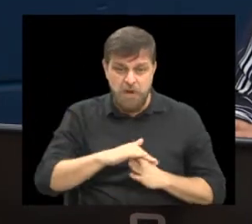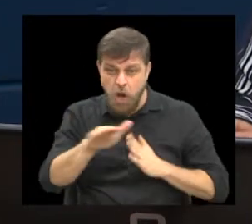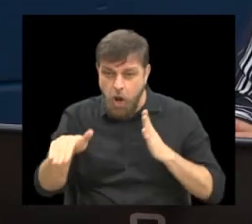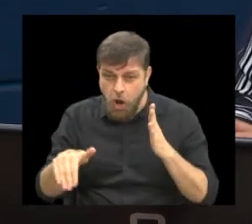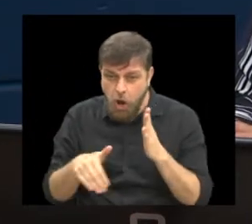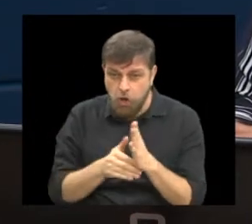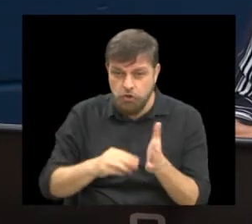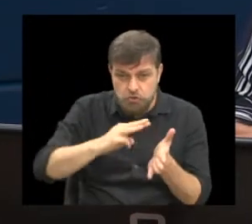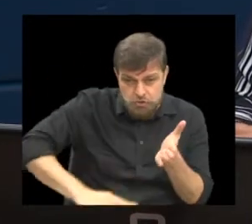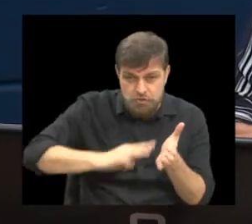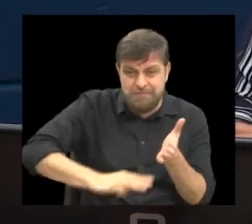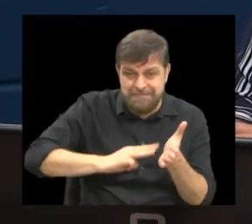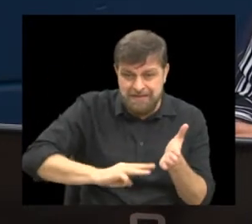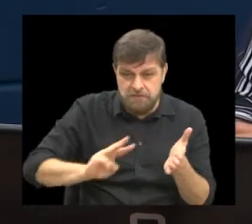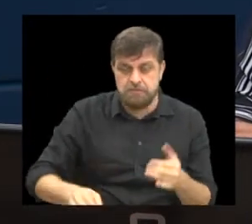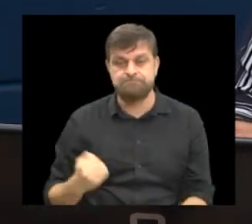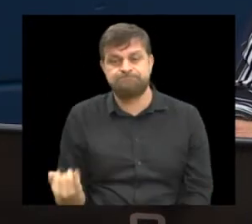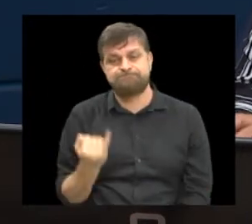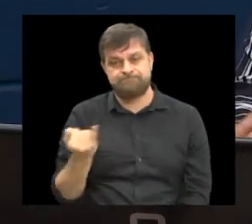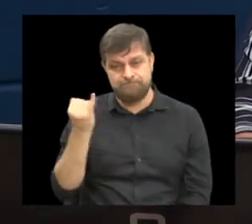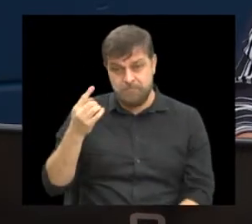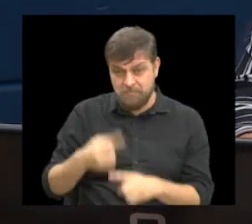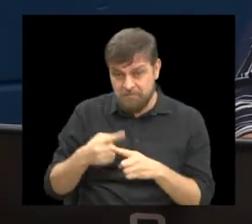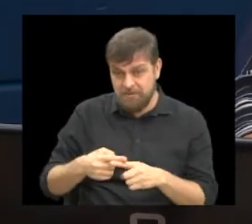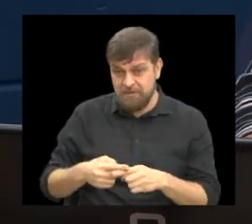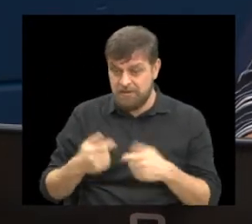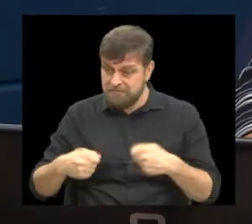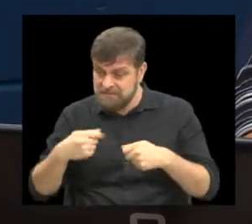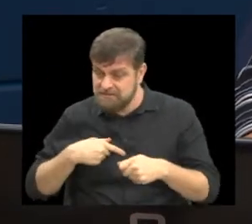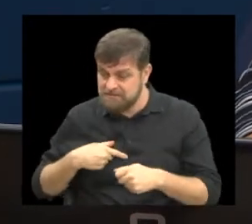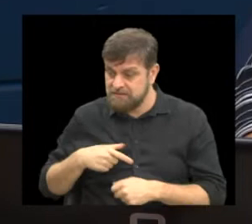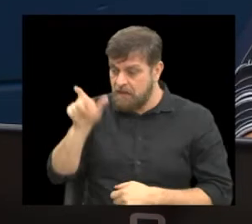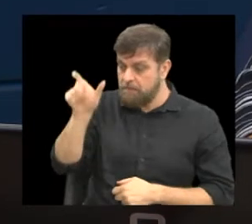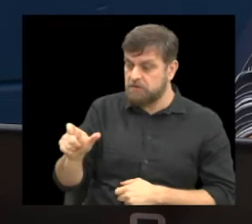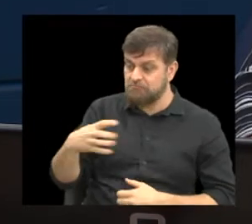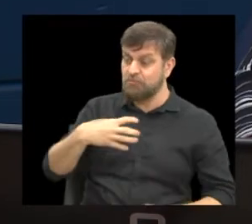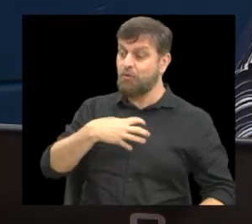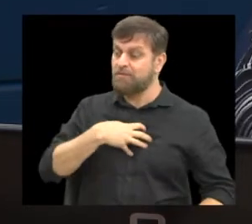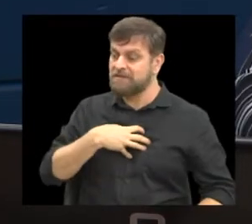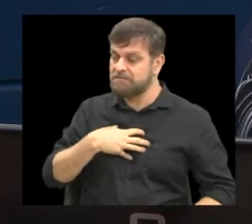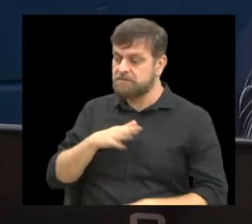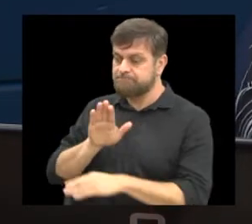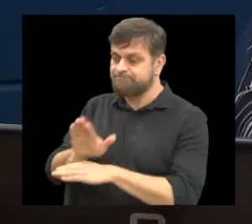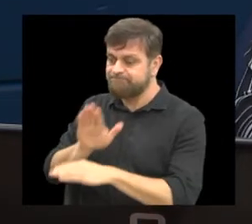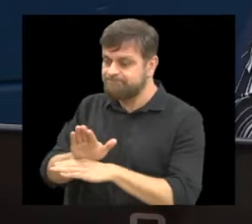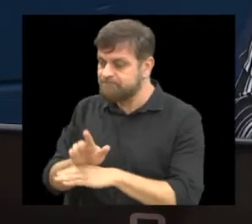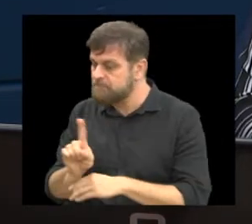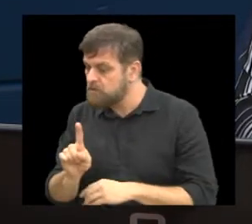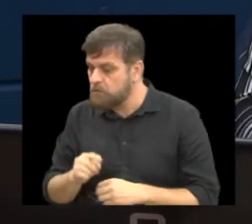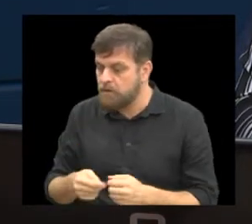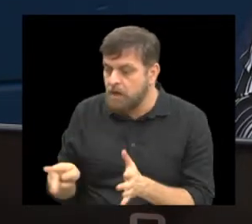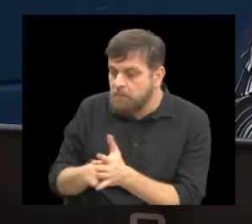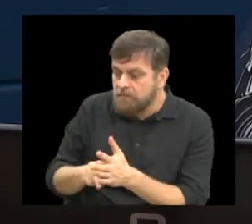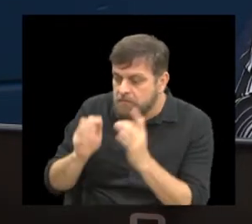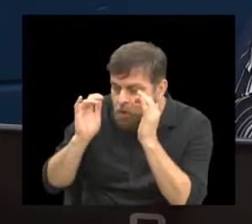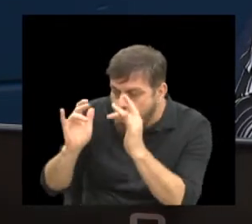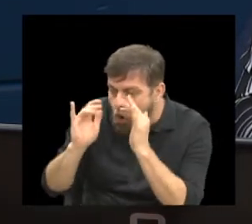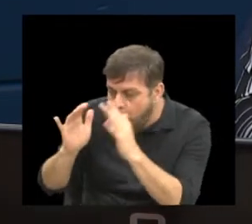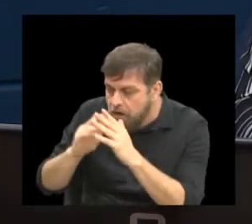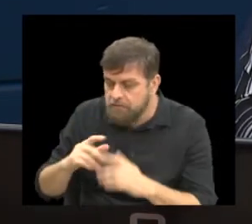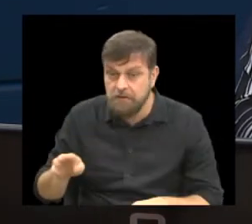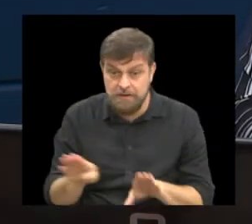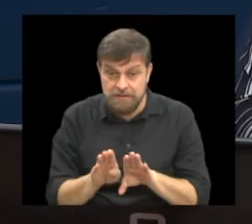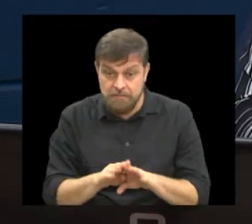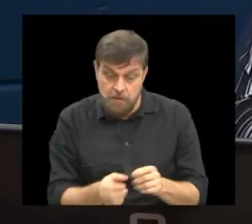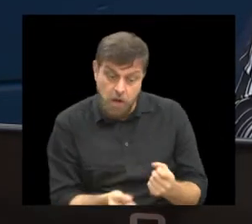é importante, porque muitas vezes você precisa de uma situação comportamental ali e não é uma situação só cognitiva, e